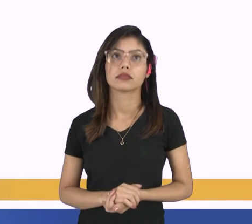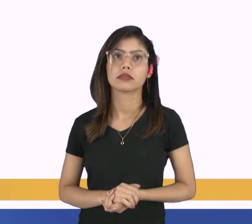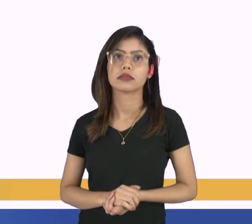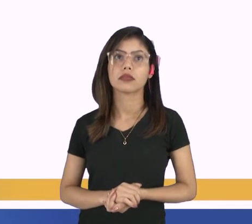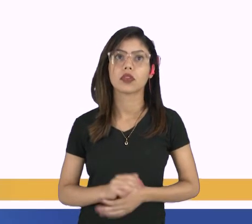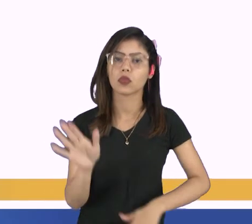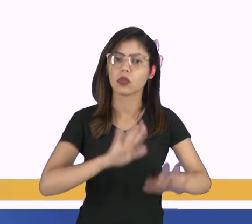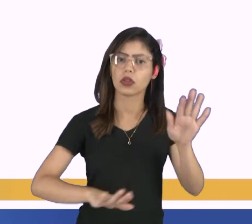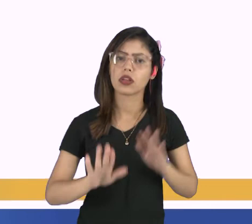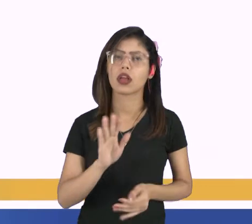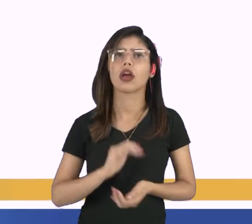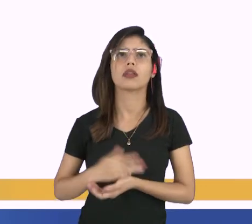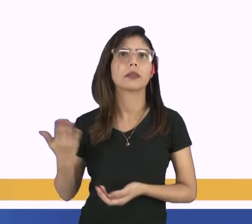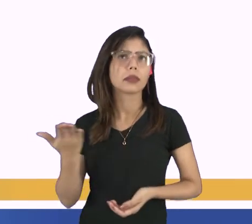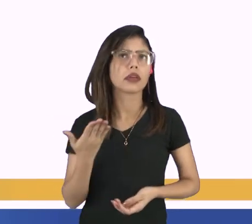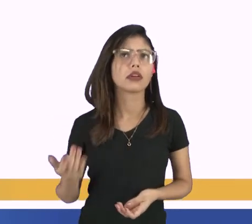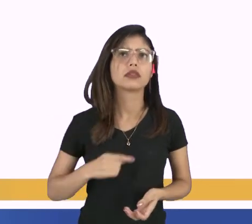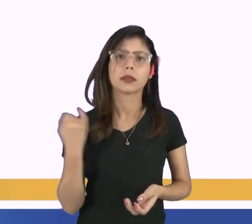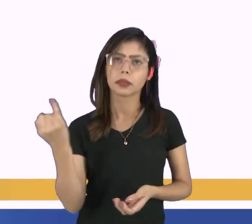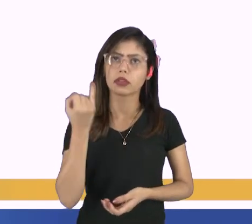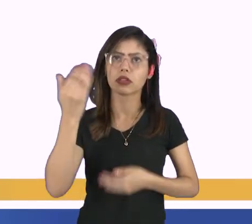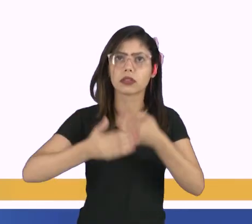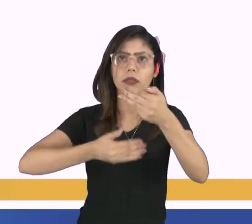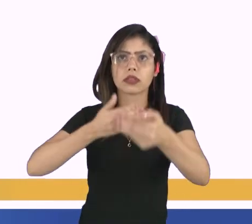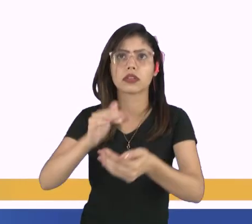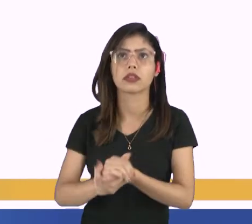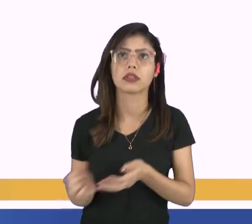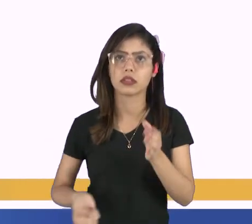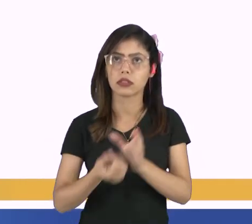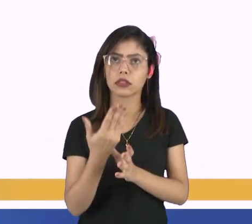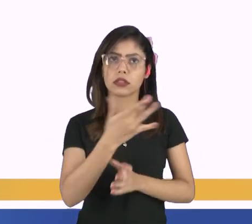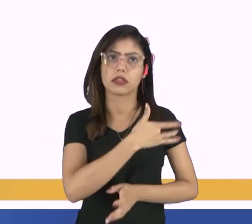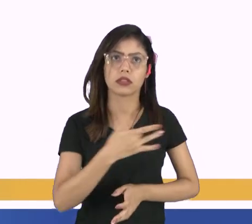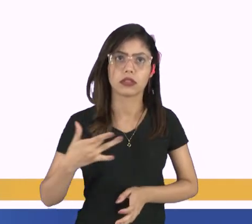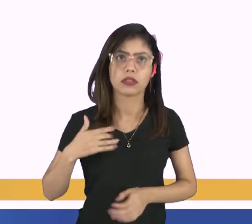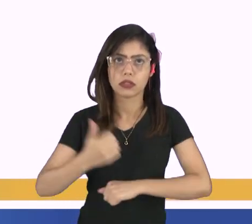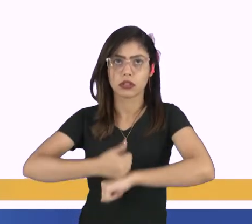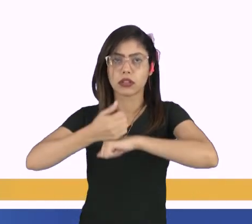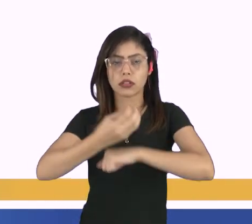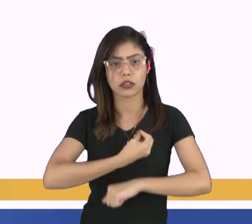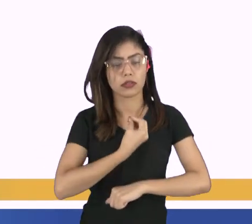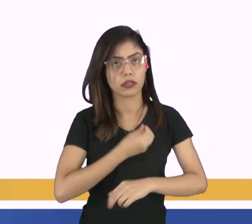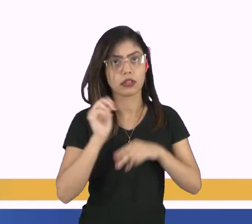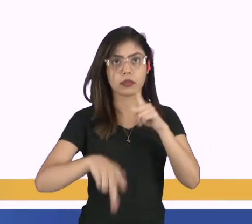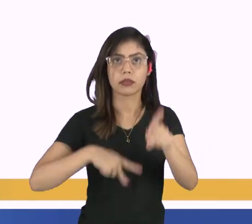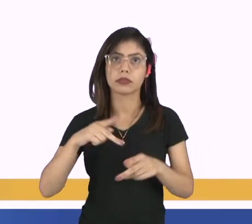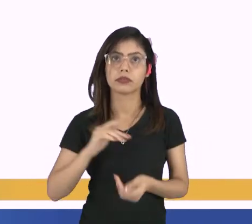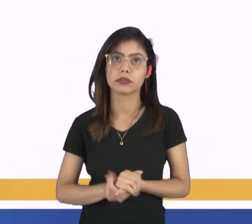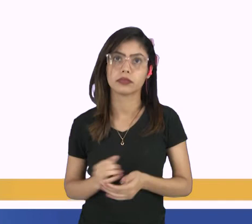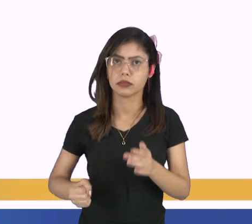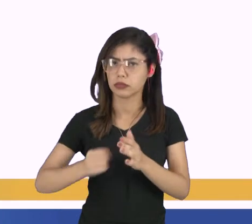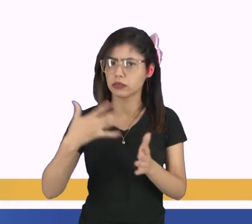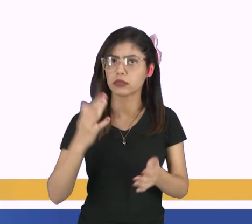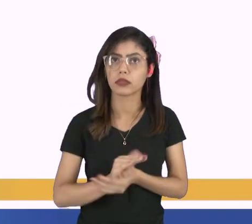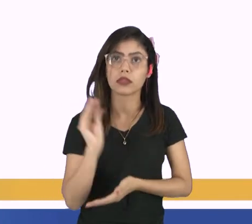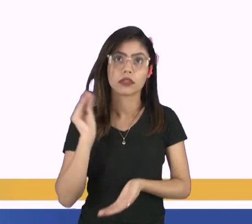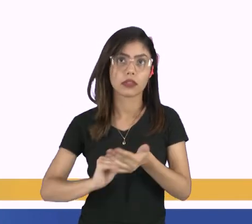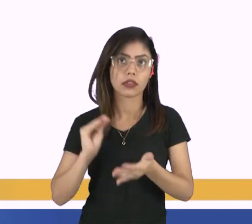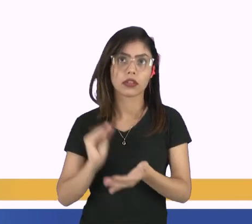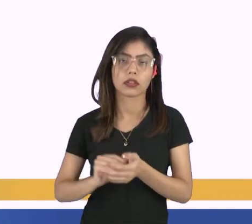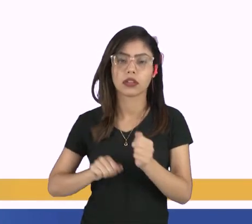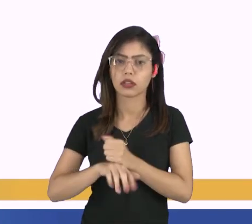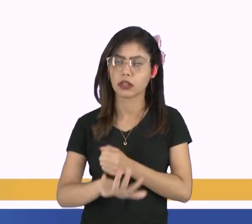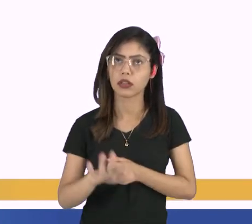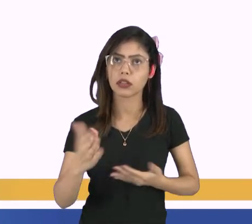medidas de saneamento básico são fundamentais no processo de promoção de saúde e qualidade de vida da população. Muitas vezes, a falta